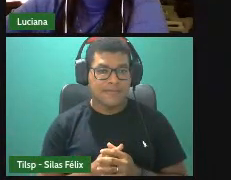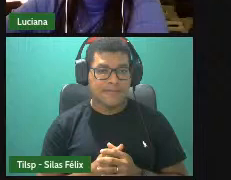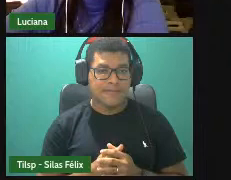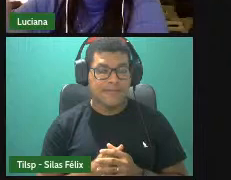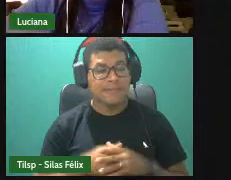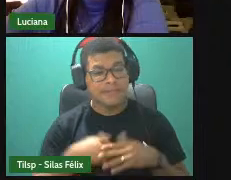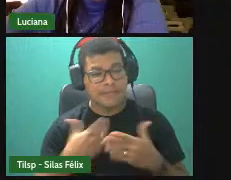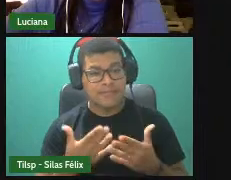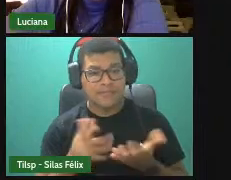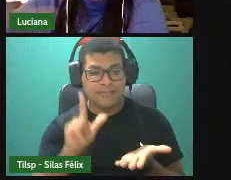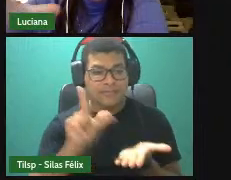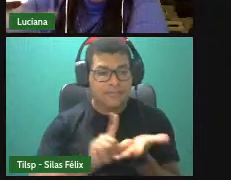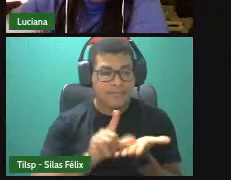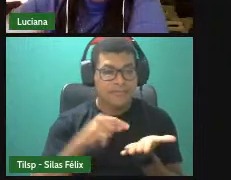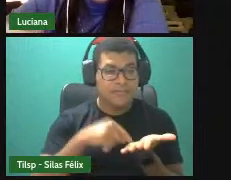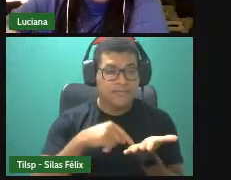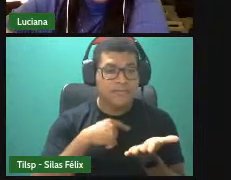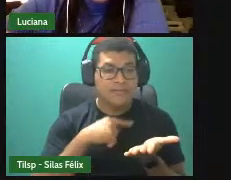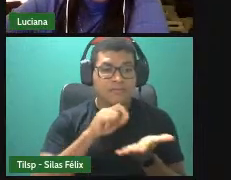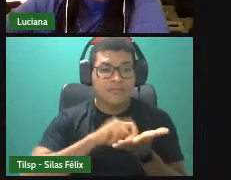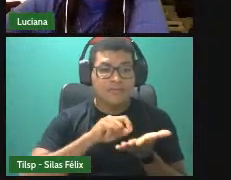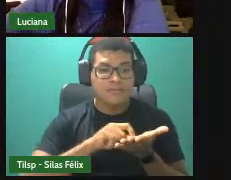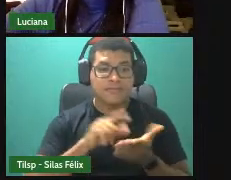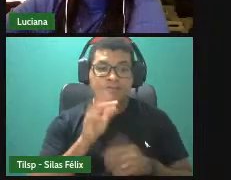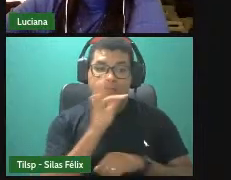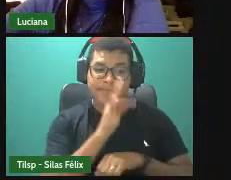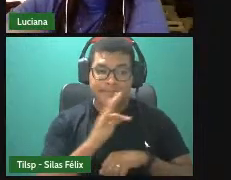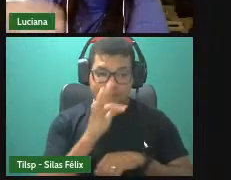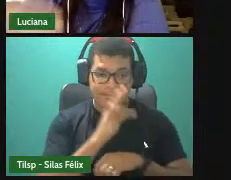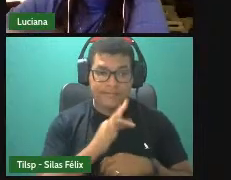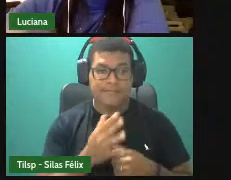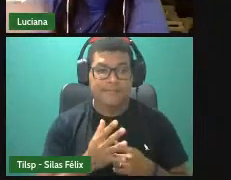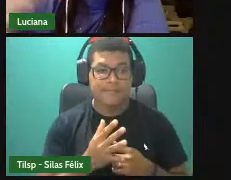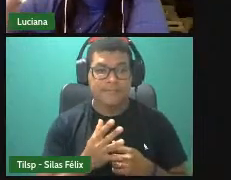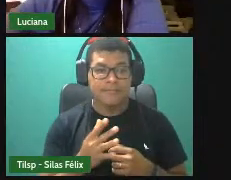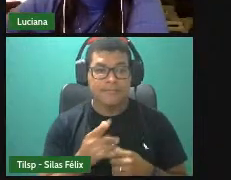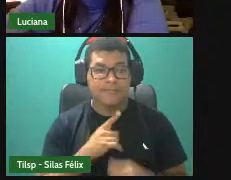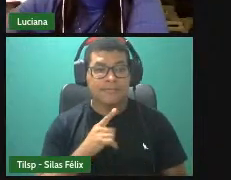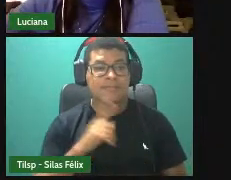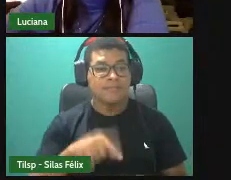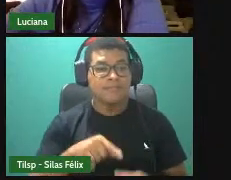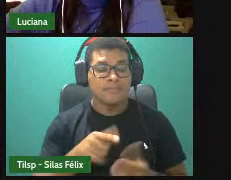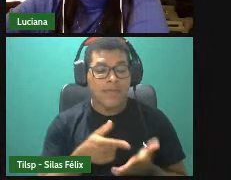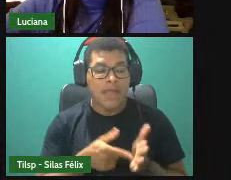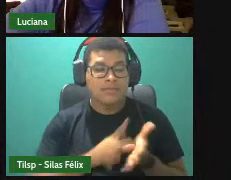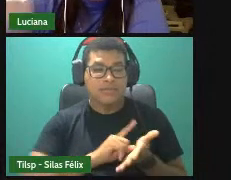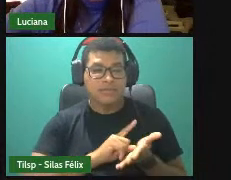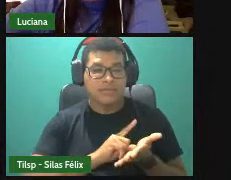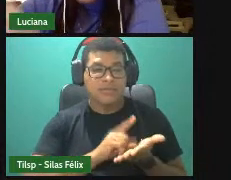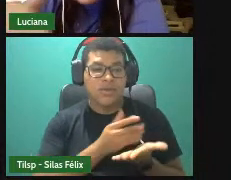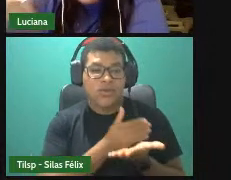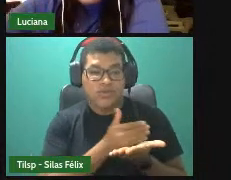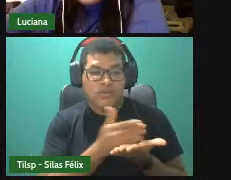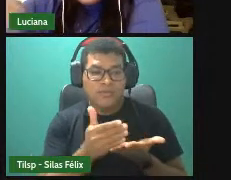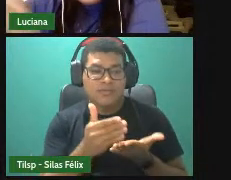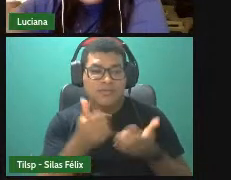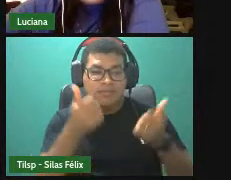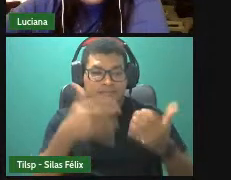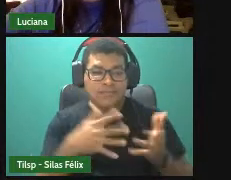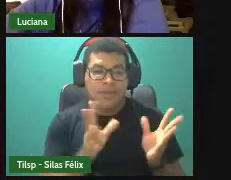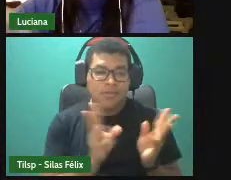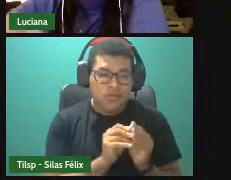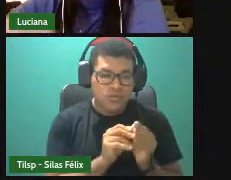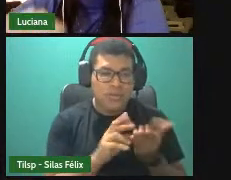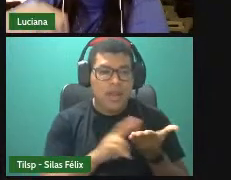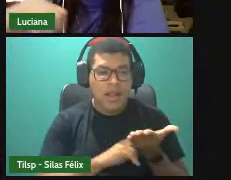Então, o laudo, ele tem uma formalidade, ele tem um preâmbulo, um histórico, ele vai contar tudo